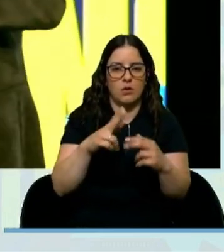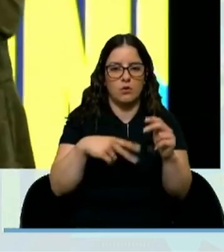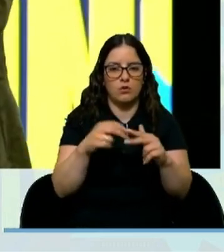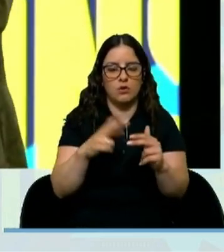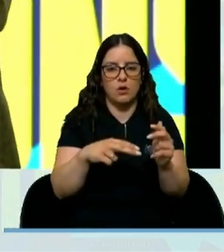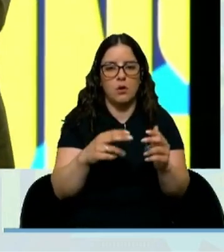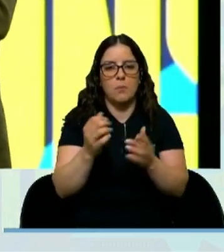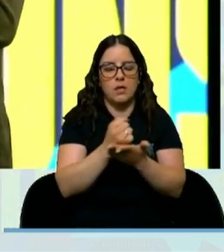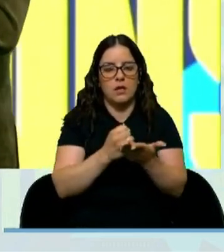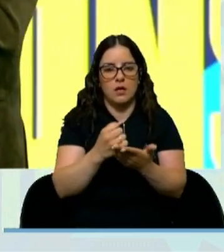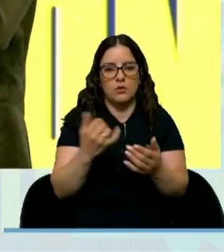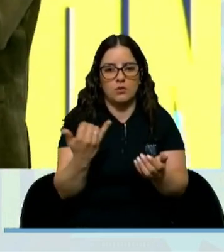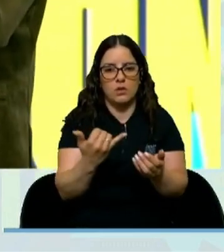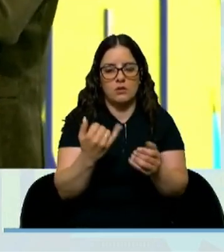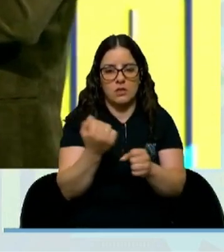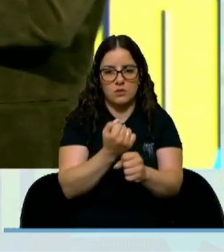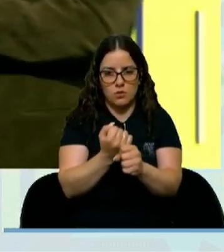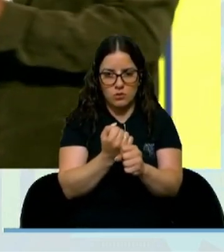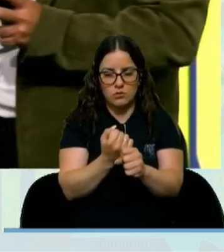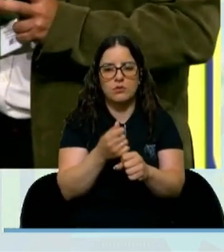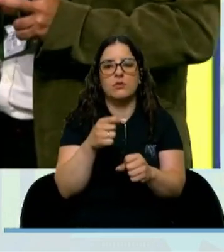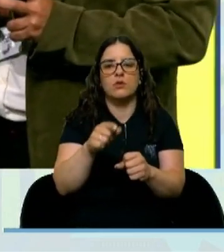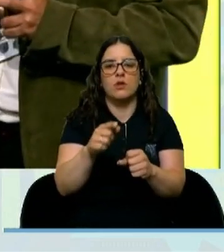são responsáveis por quem lá transaciona e por aí fora.